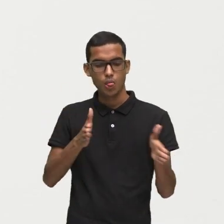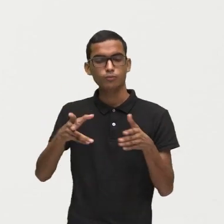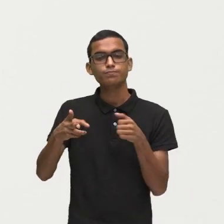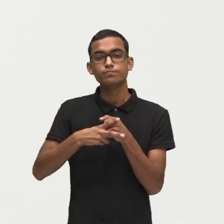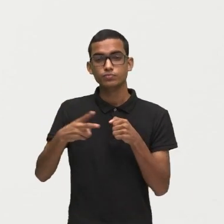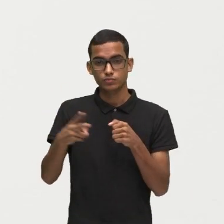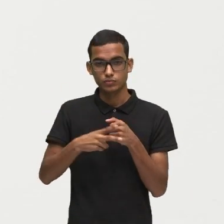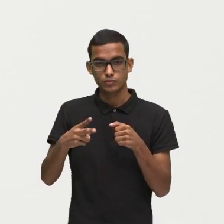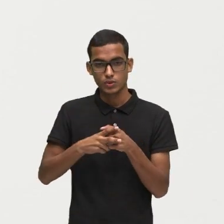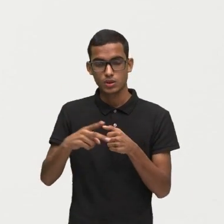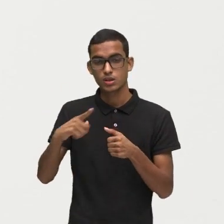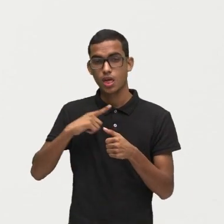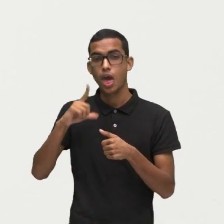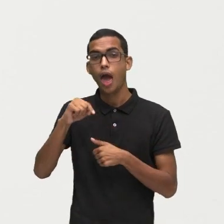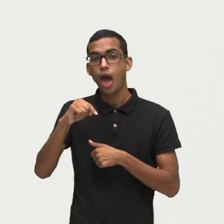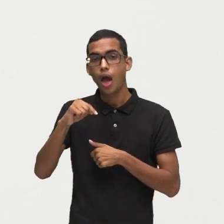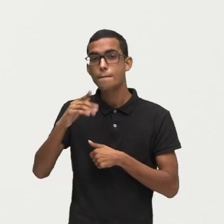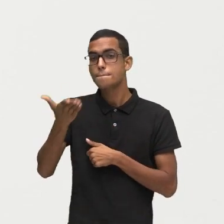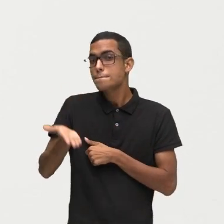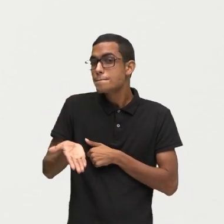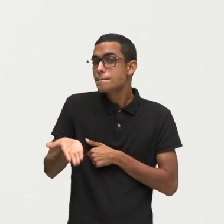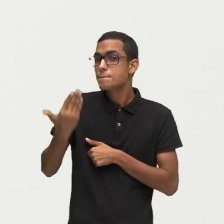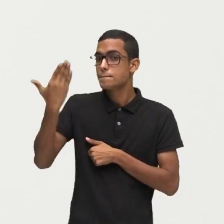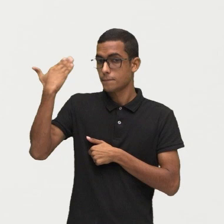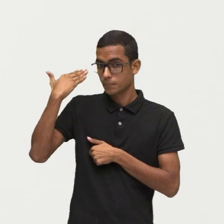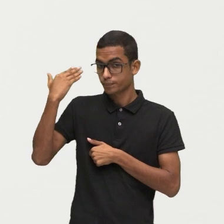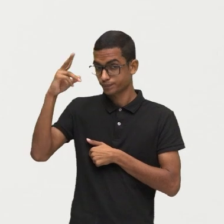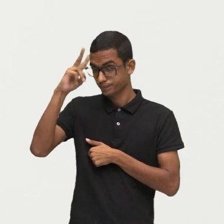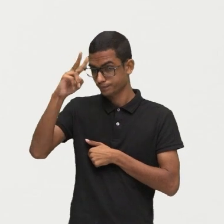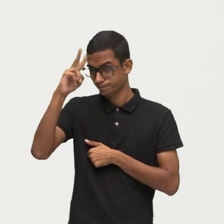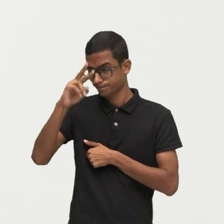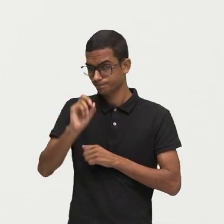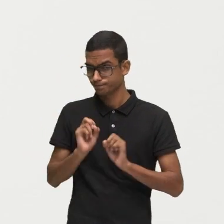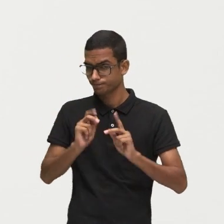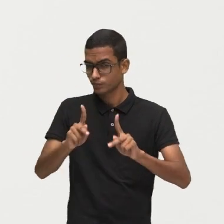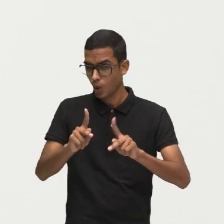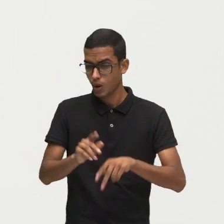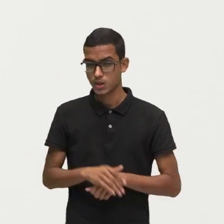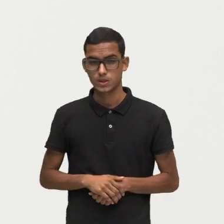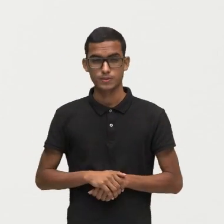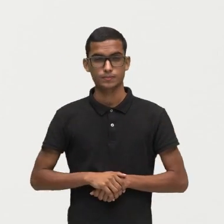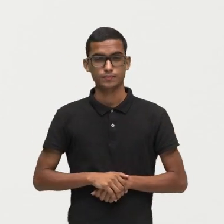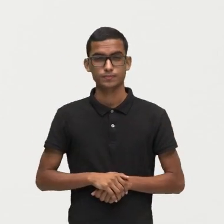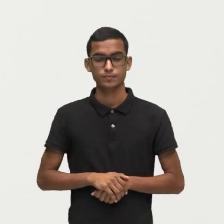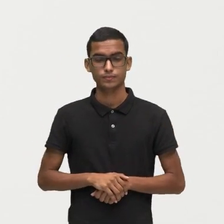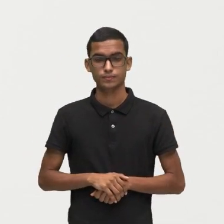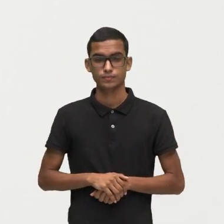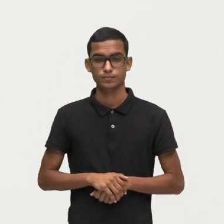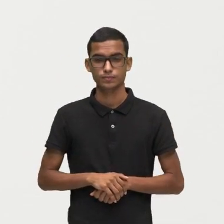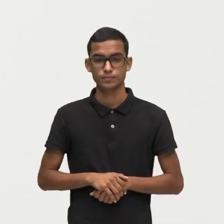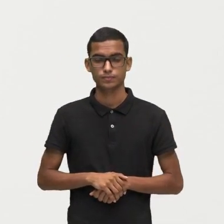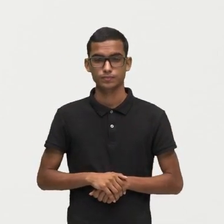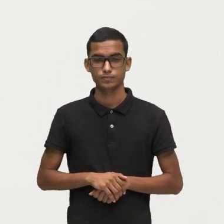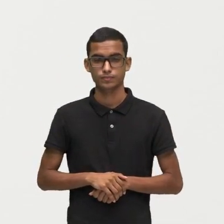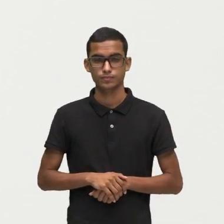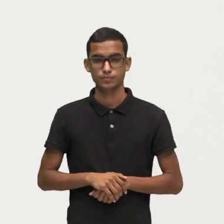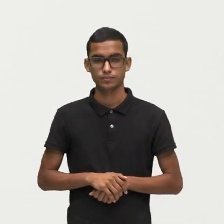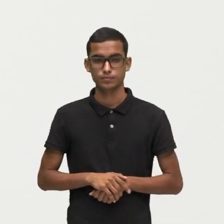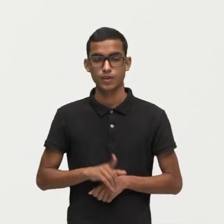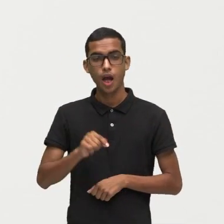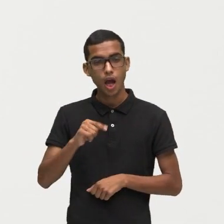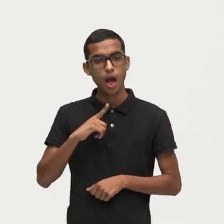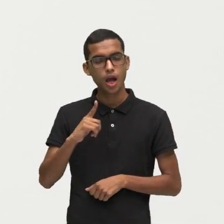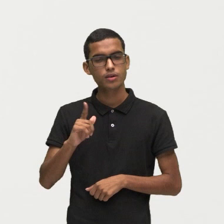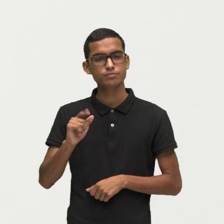sobre o passado, lembrem-se disso, tá? E ele